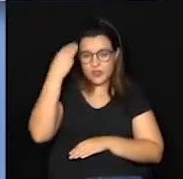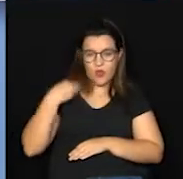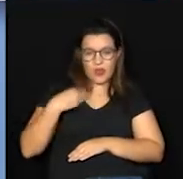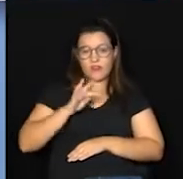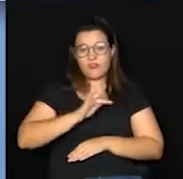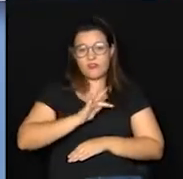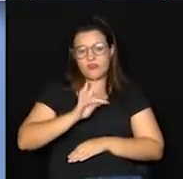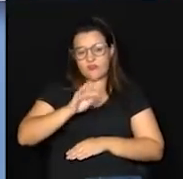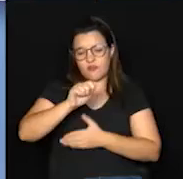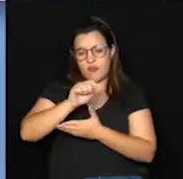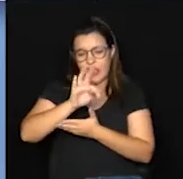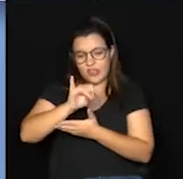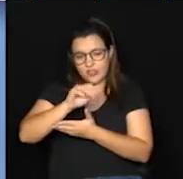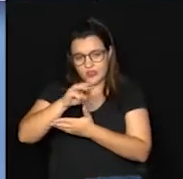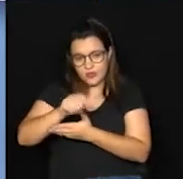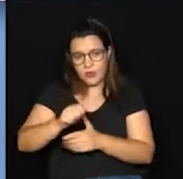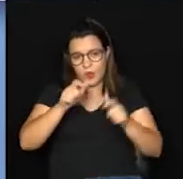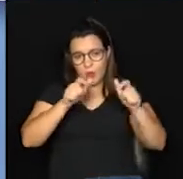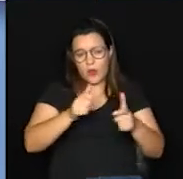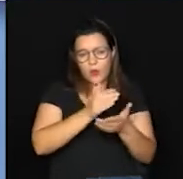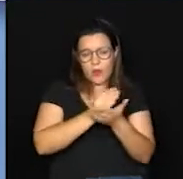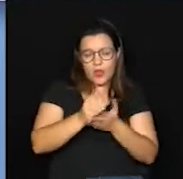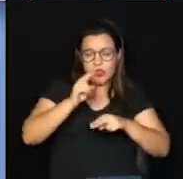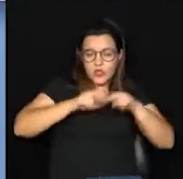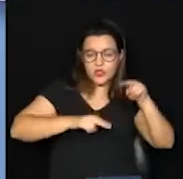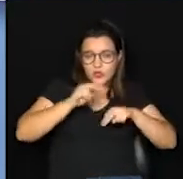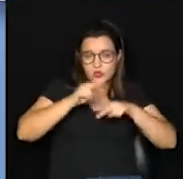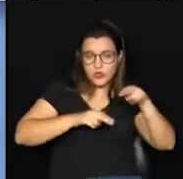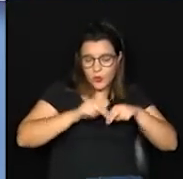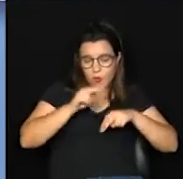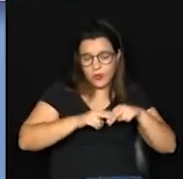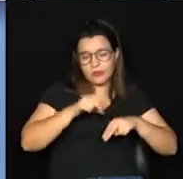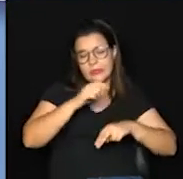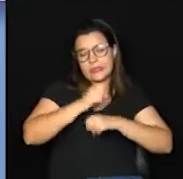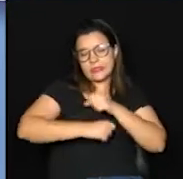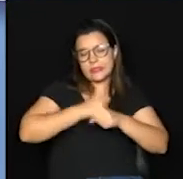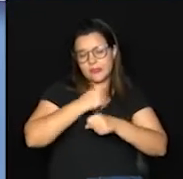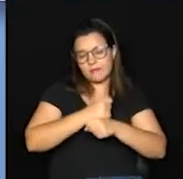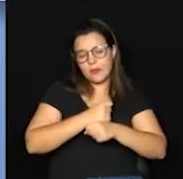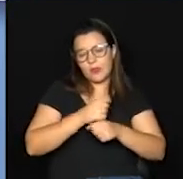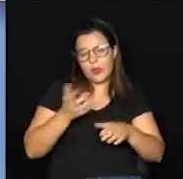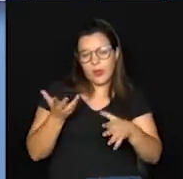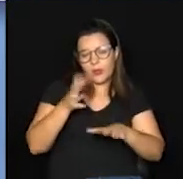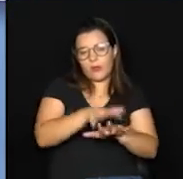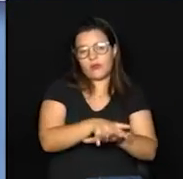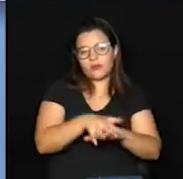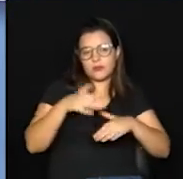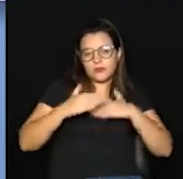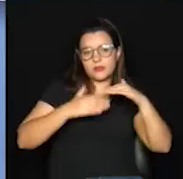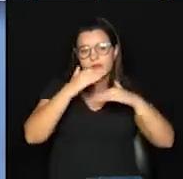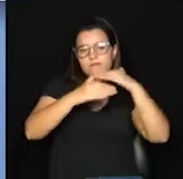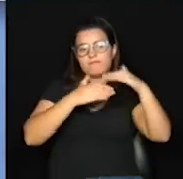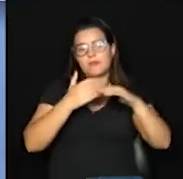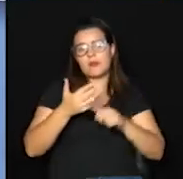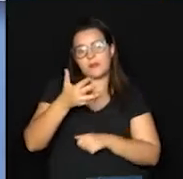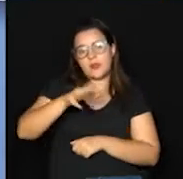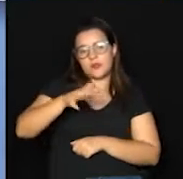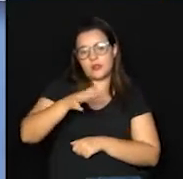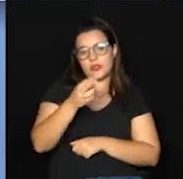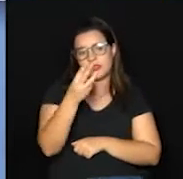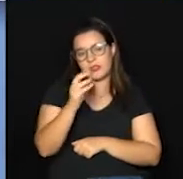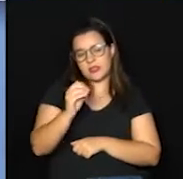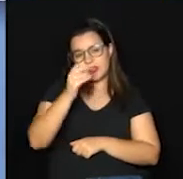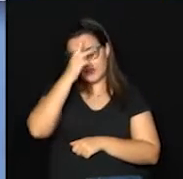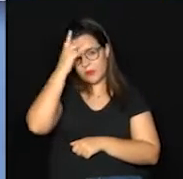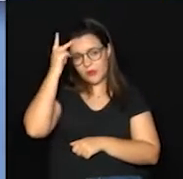indeterminado. Segundo a Secretaria de Inclusão e Desenvolvimento Social da cidade, aproximadamente 30